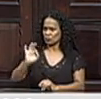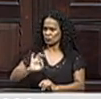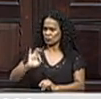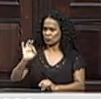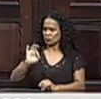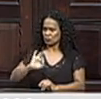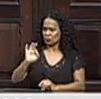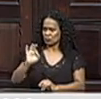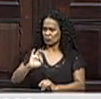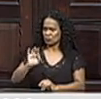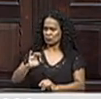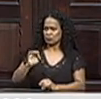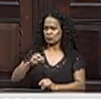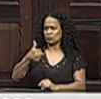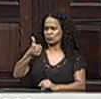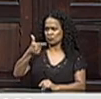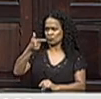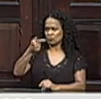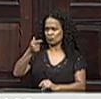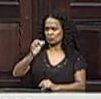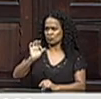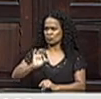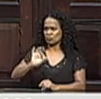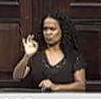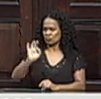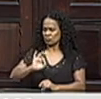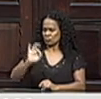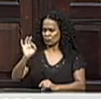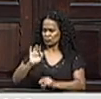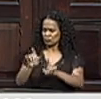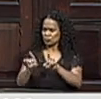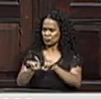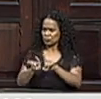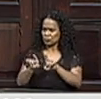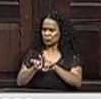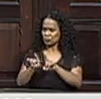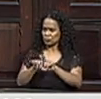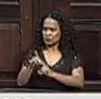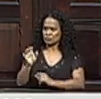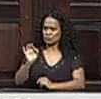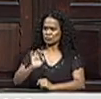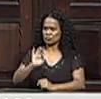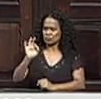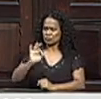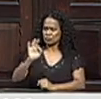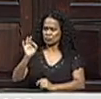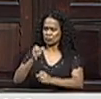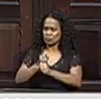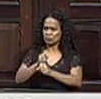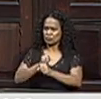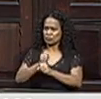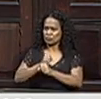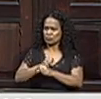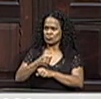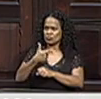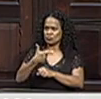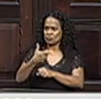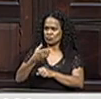de 17, como também pela inflação de 2018.